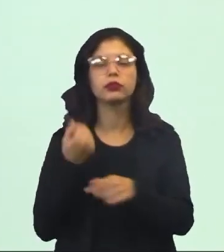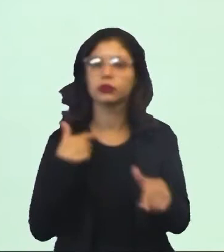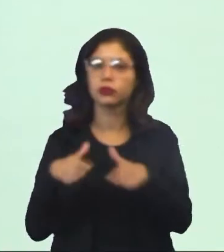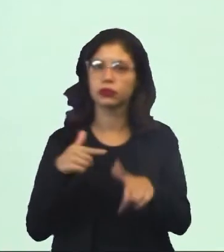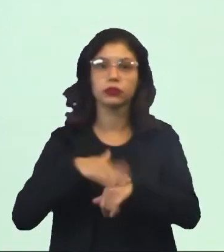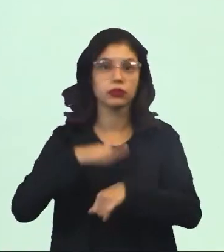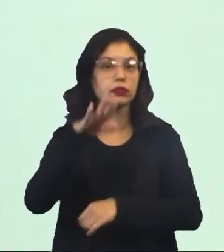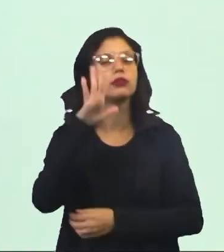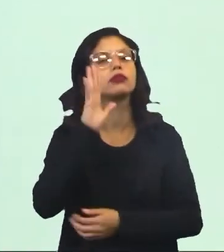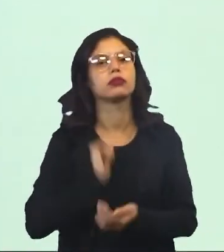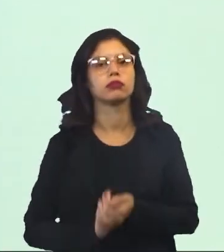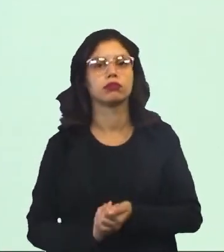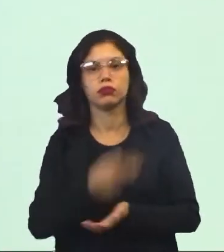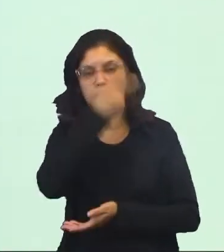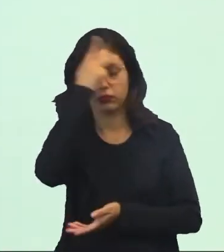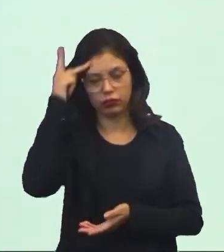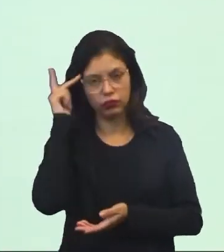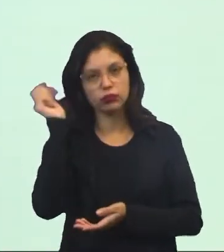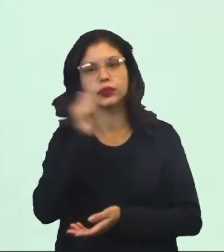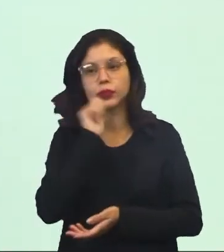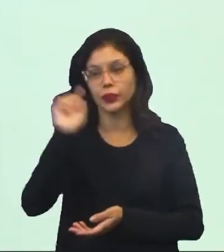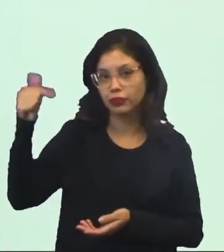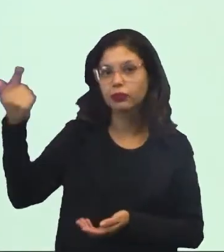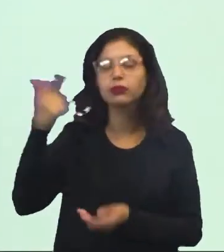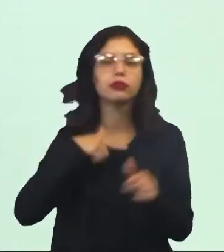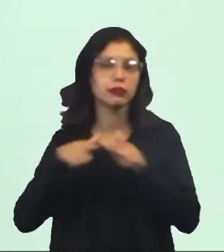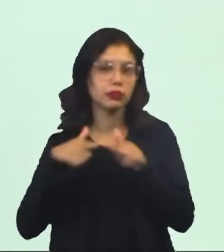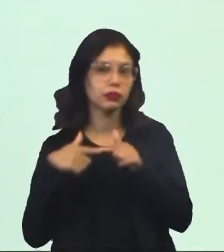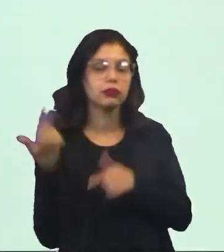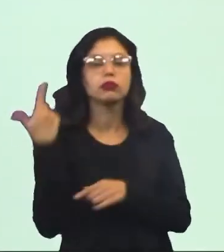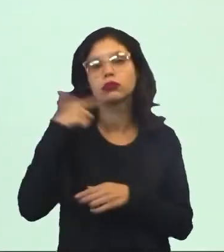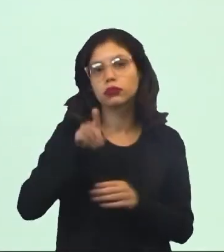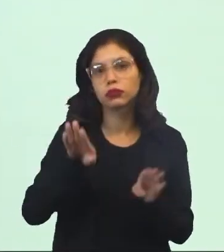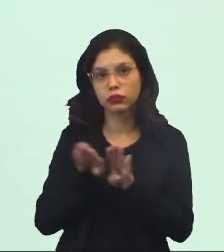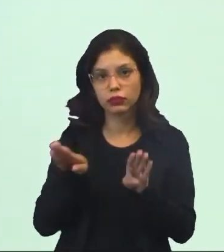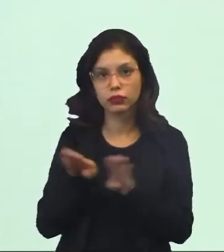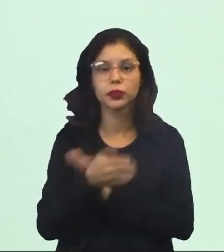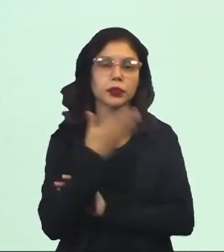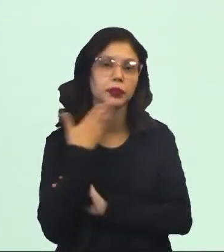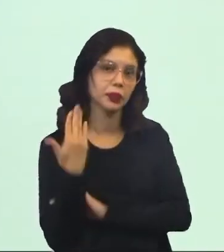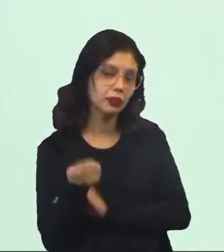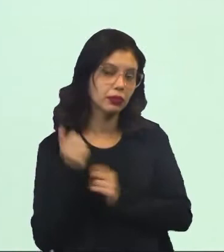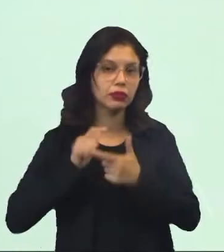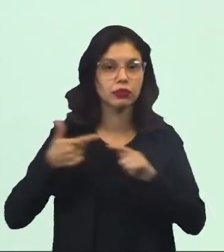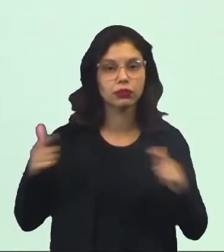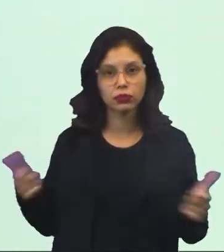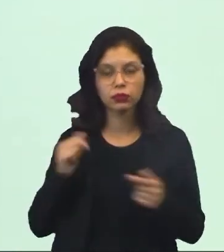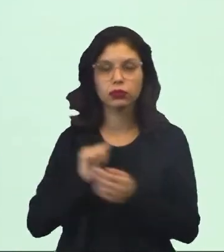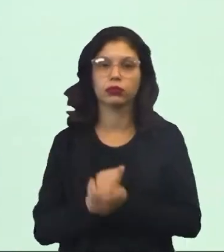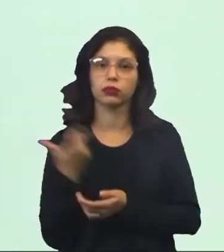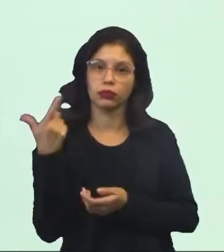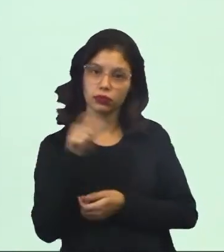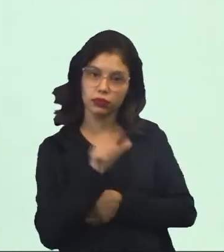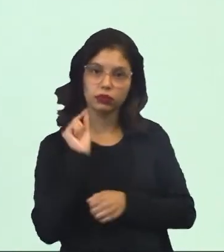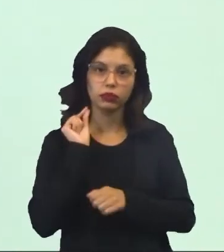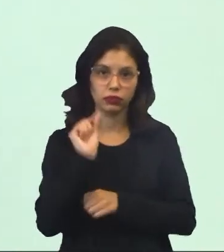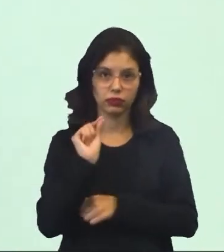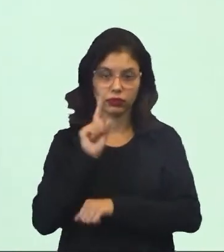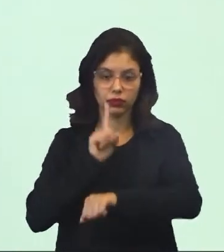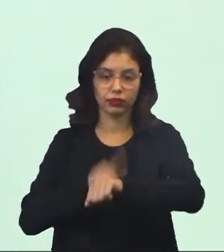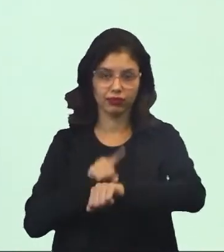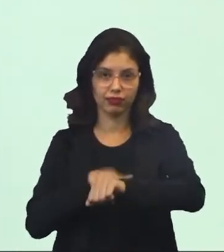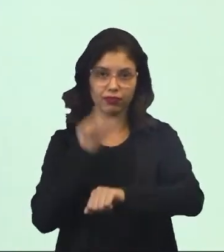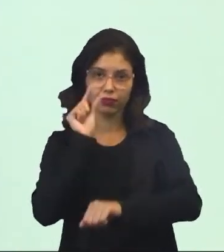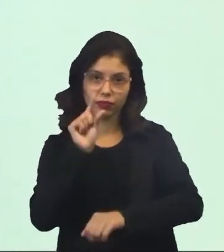trabalhar mais do que as pessoas que ali trabalhavam e conseguem ter um rendimento maior em menor tempo. E por